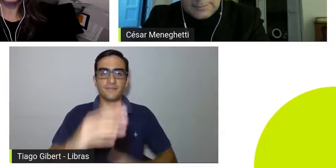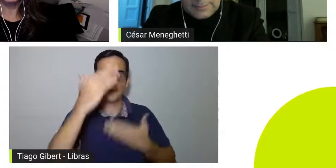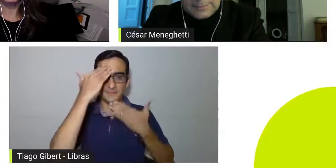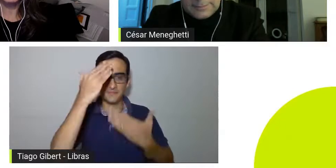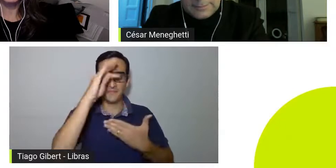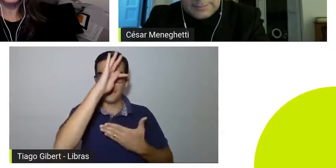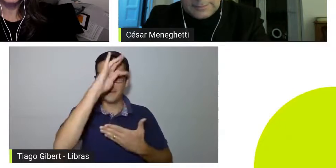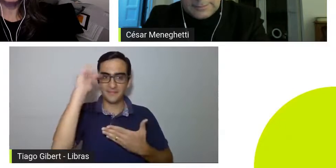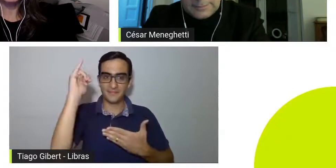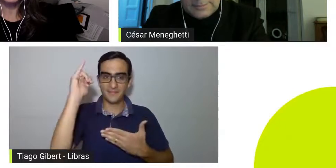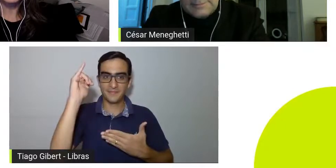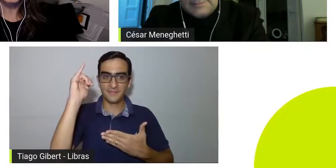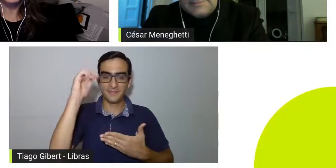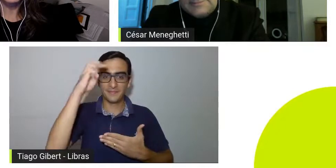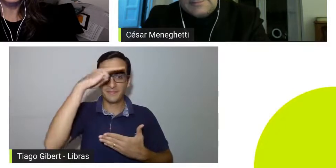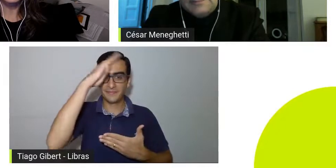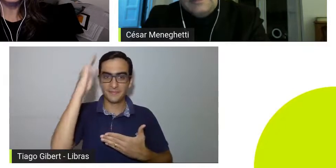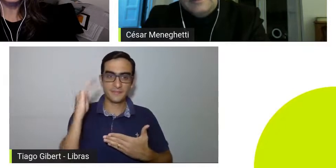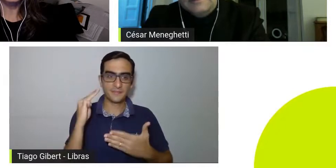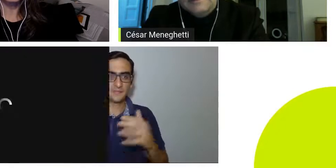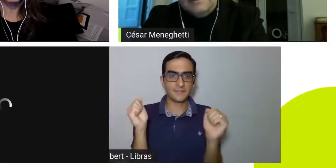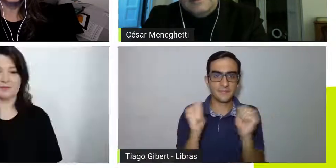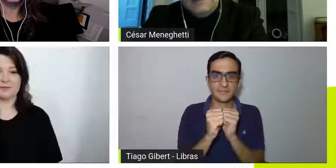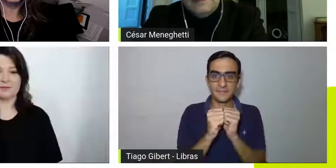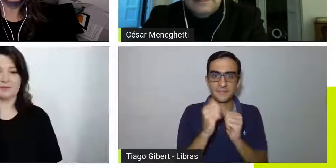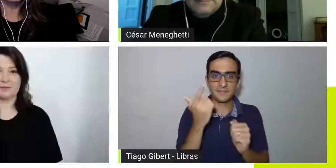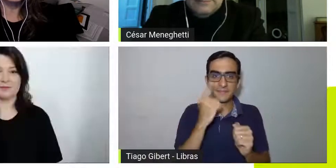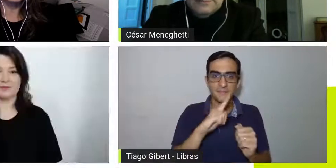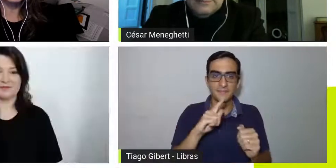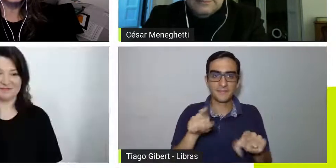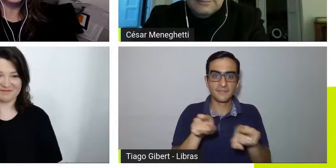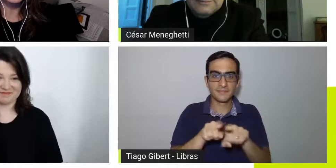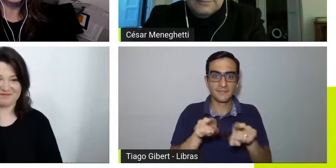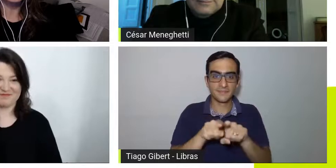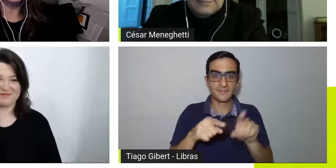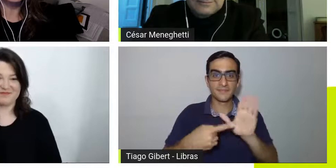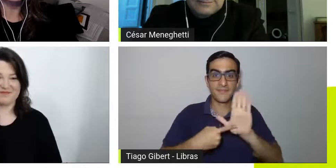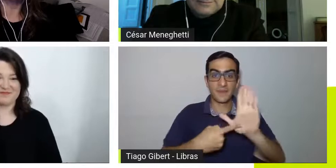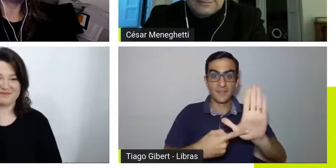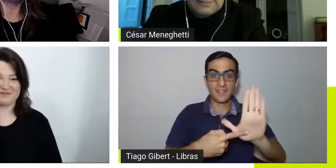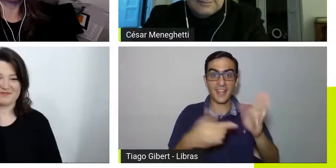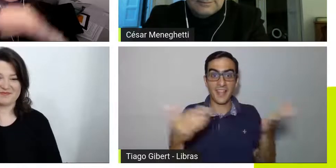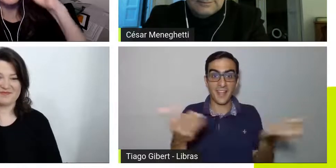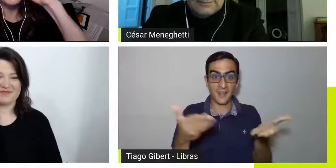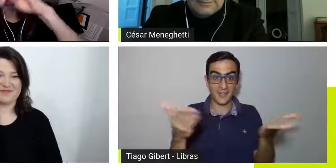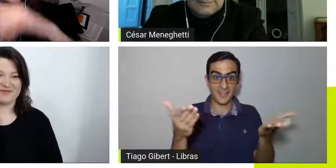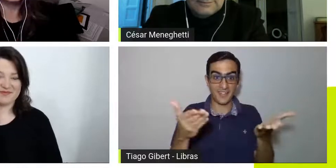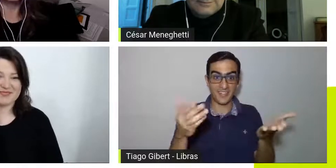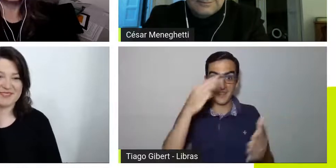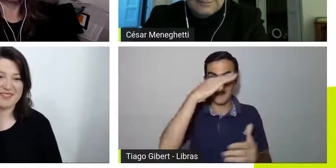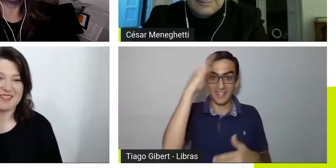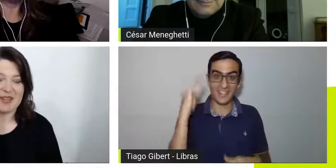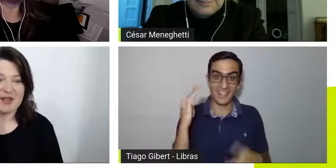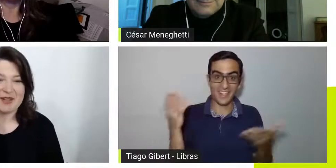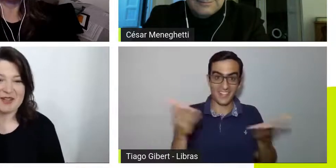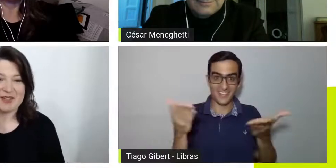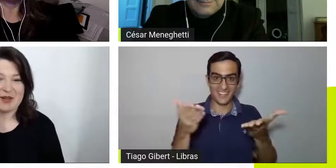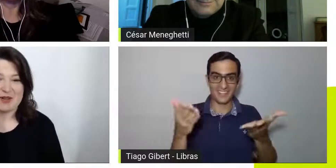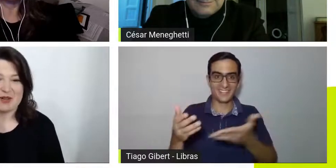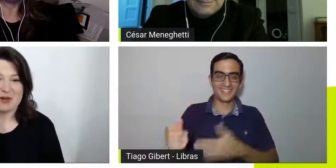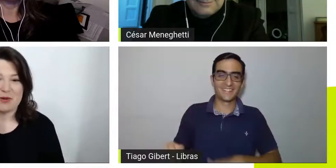Obrigada, Thiago. Não sei se a Marina está aí, para se apresentar agora também. Agora, Marina, por